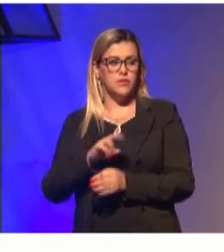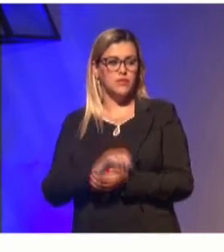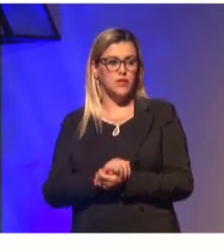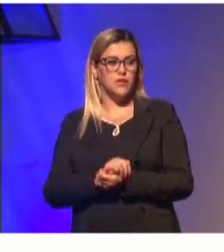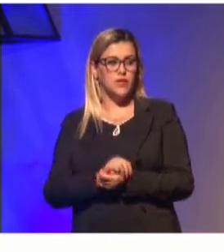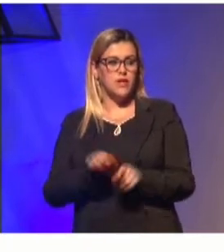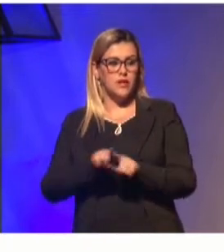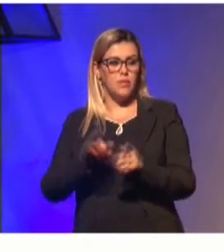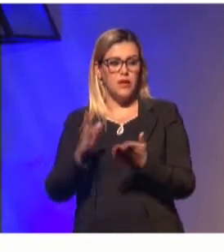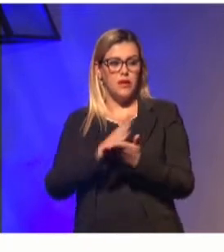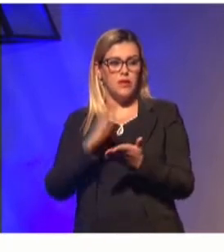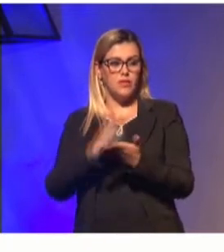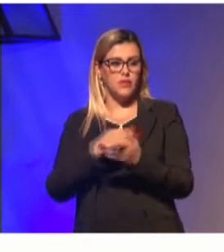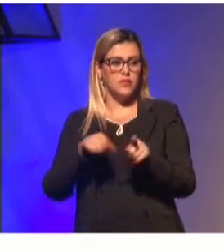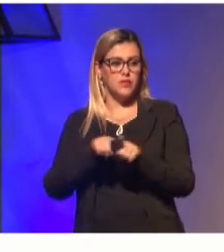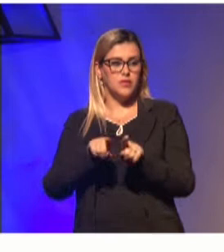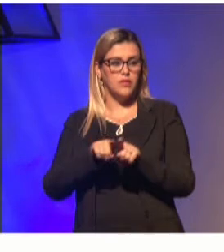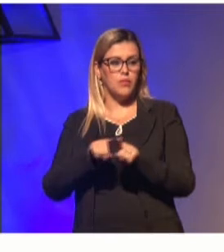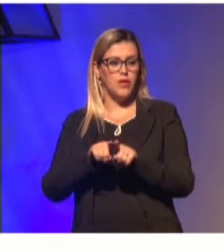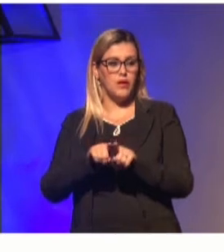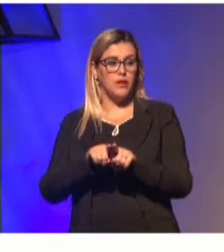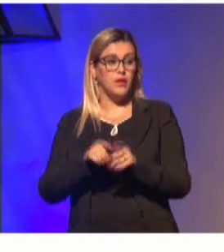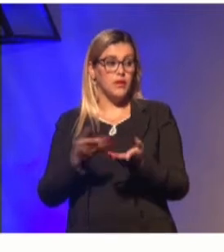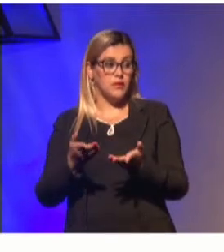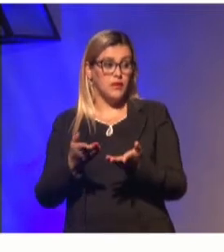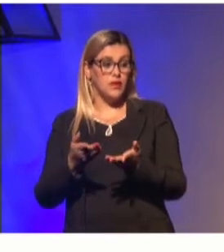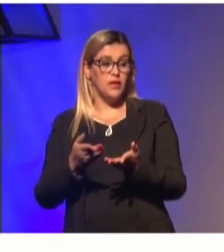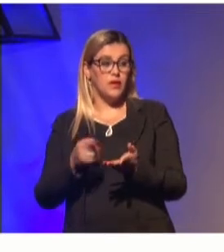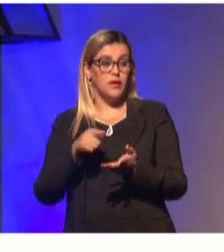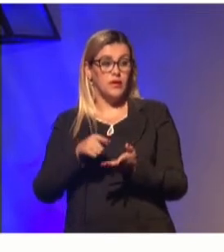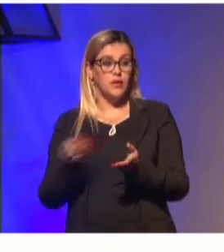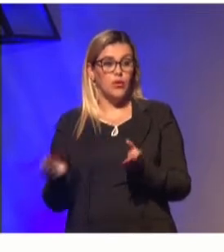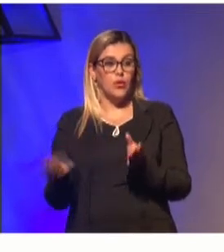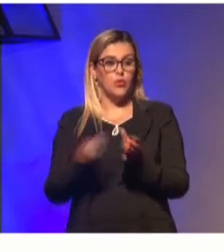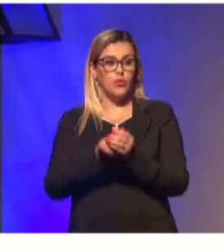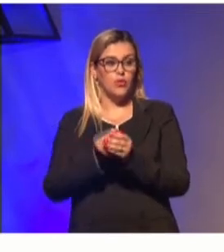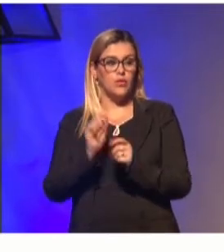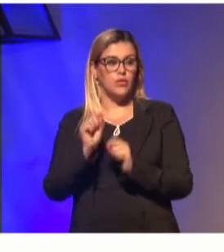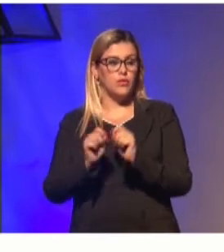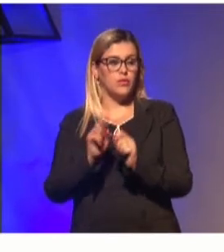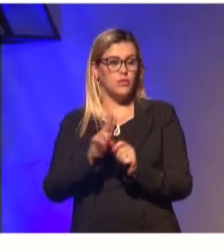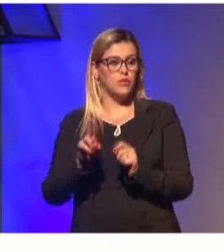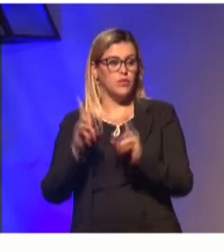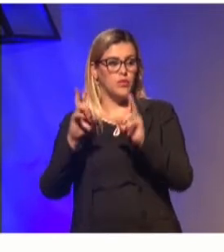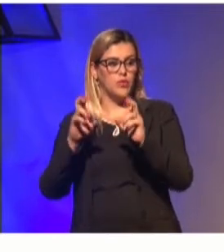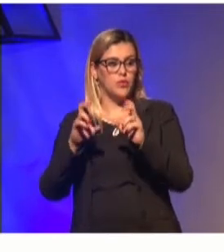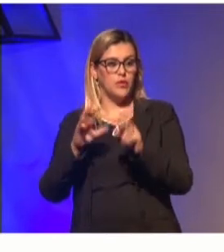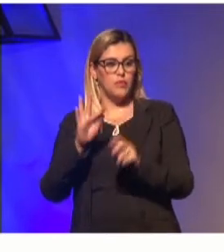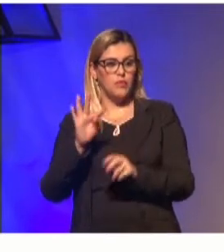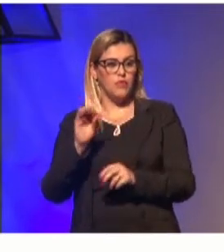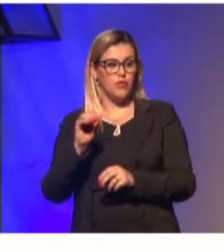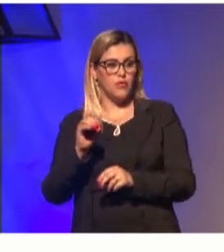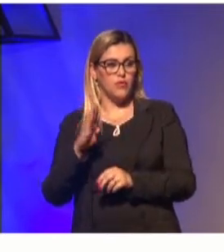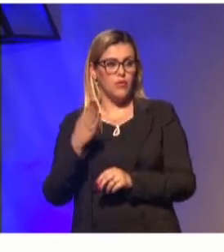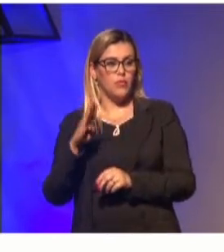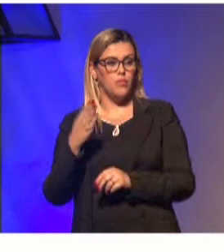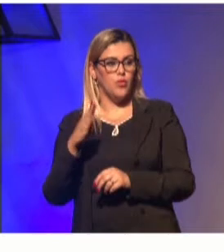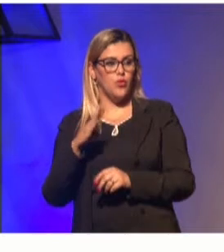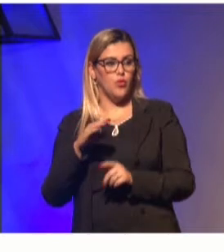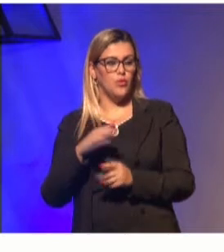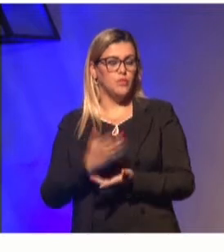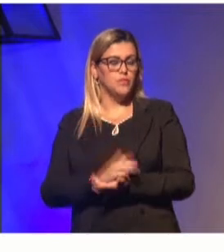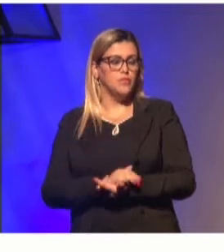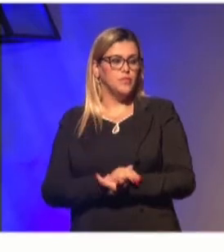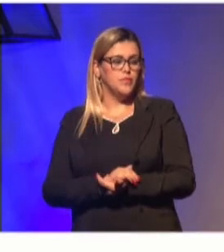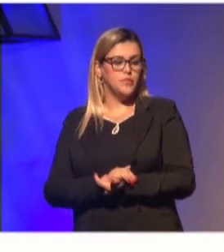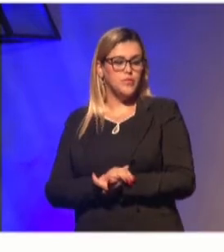na revista, na Photomedicine, que é uma revista importante da área, a inclusão, né, do termo fotobiomodulação dentro